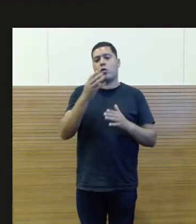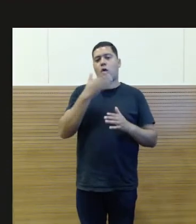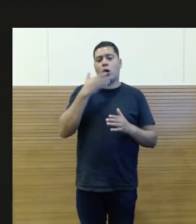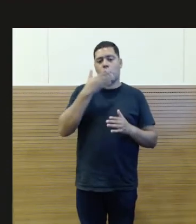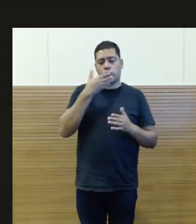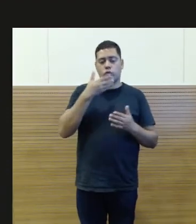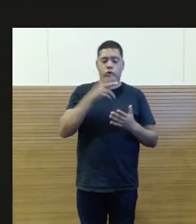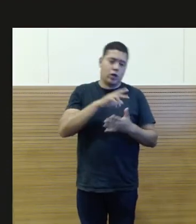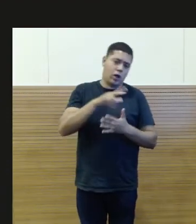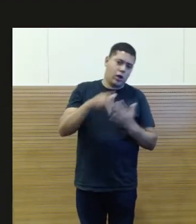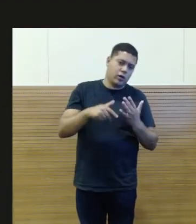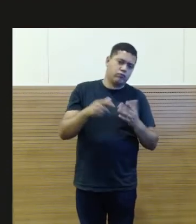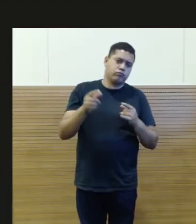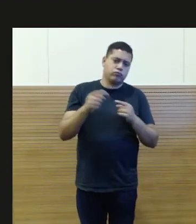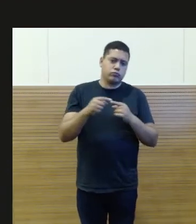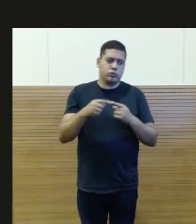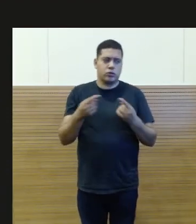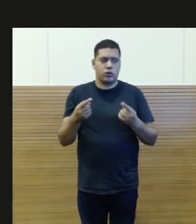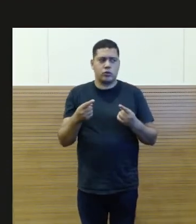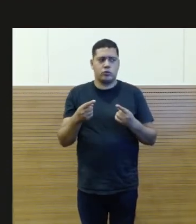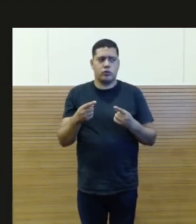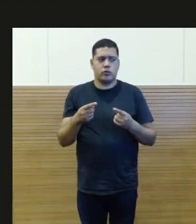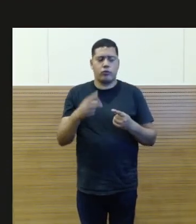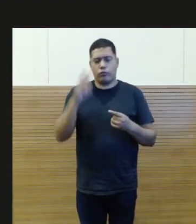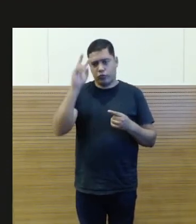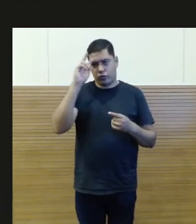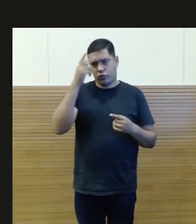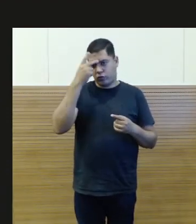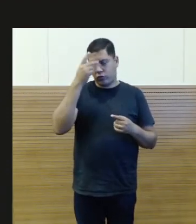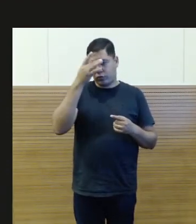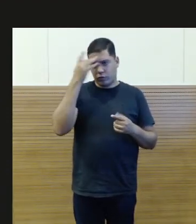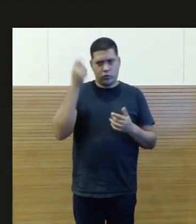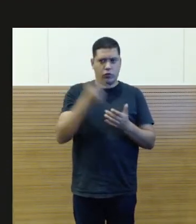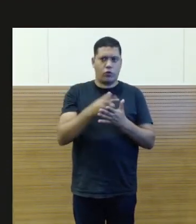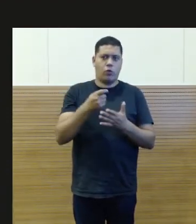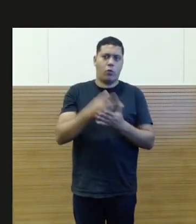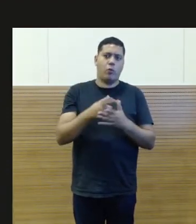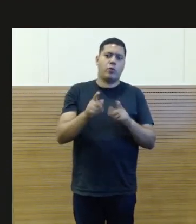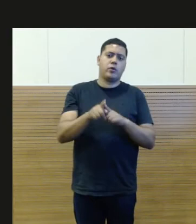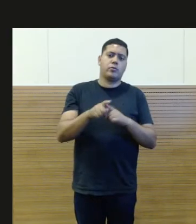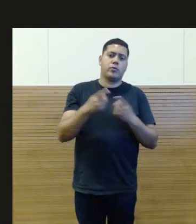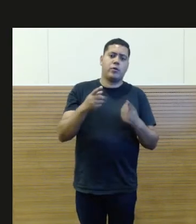combinações conflitivas confundiam o consumidor, além disso, elas complicavam